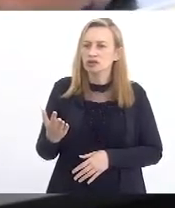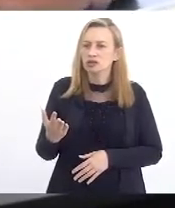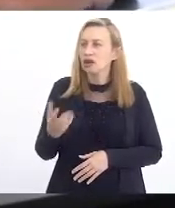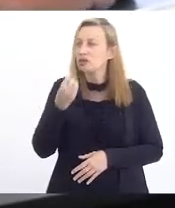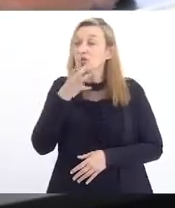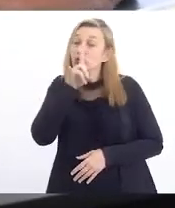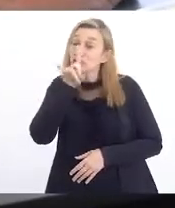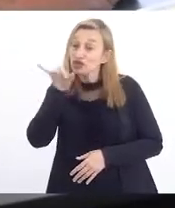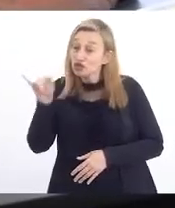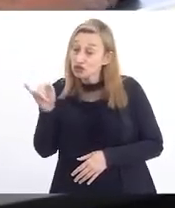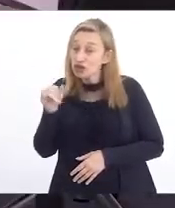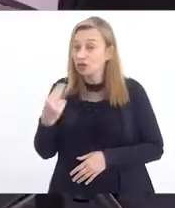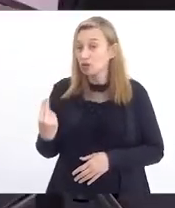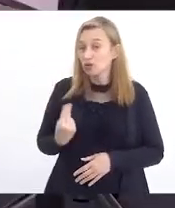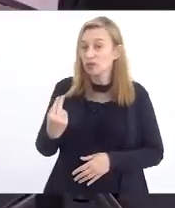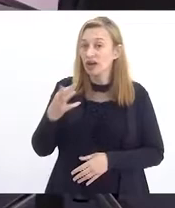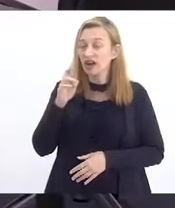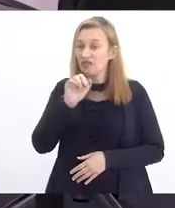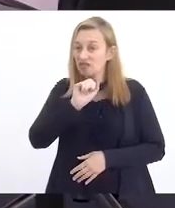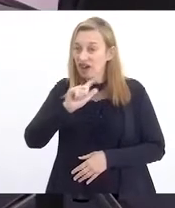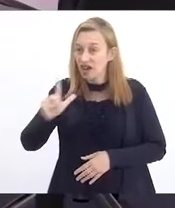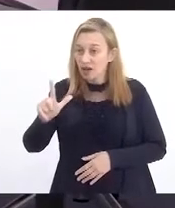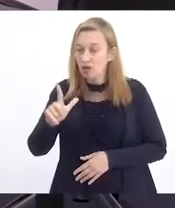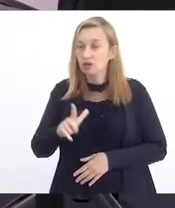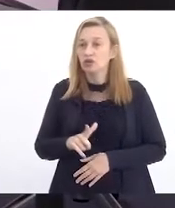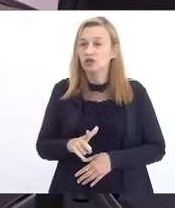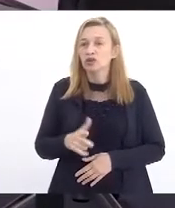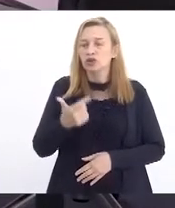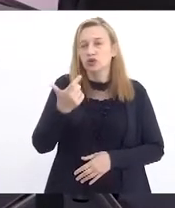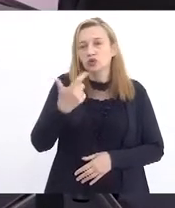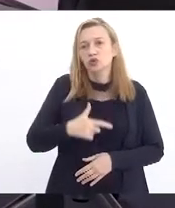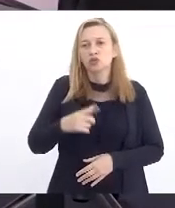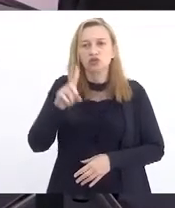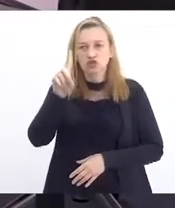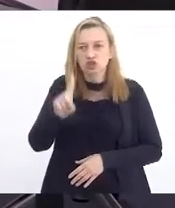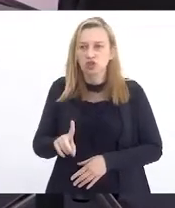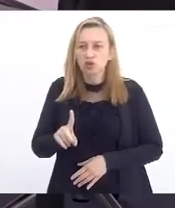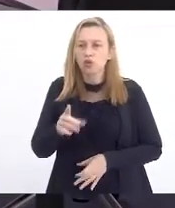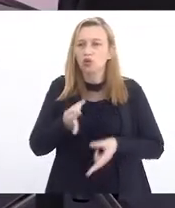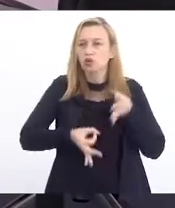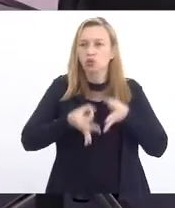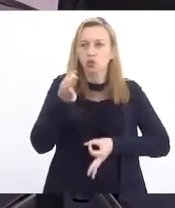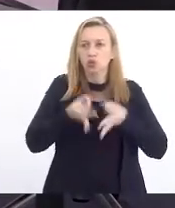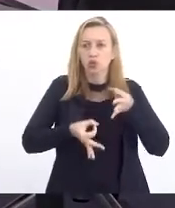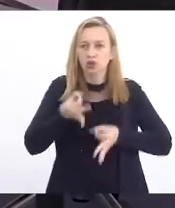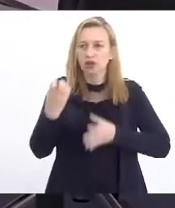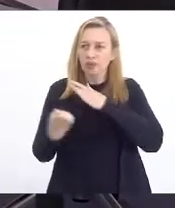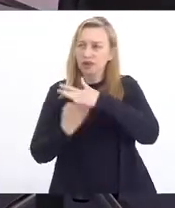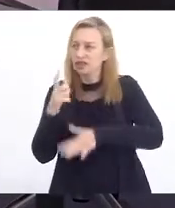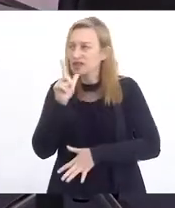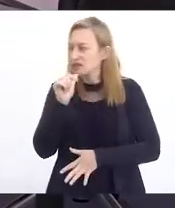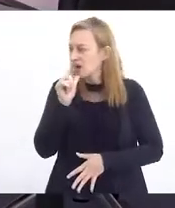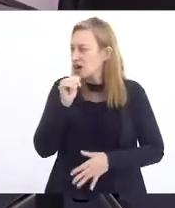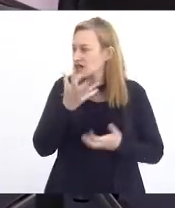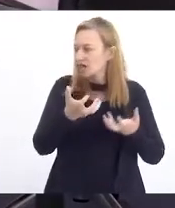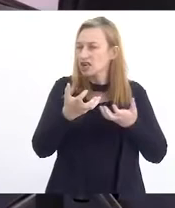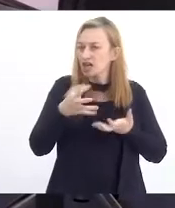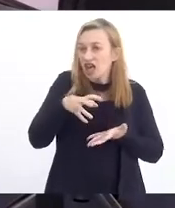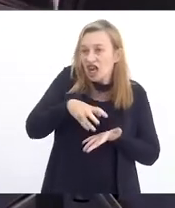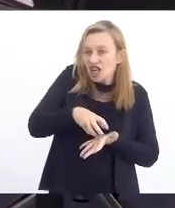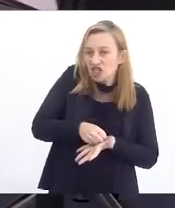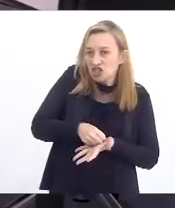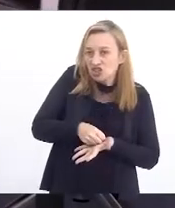Bom dia, meu nome é Rafael Cid, eu sou diretor jurídico da SEDAE. Só queria registrar que...